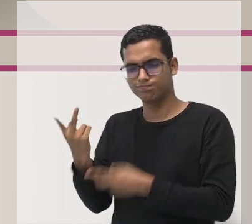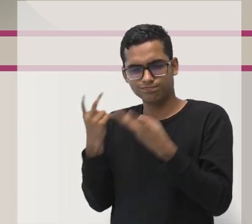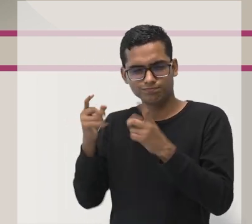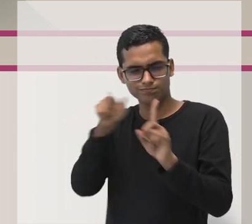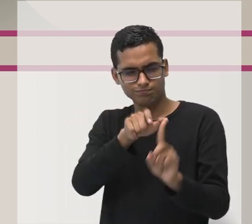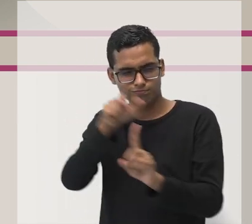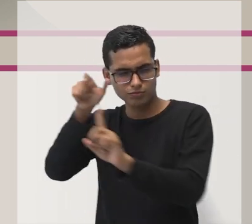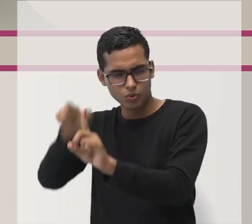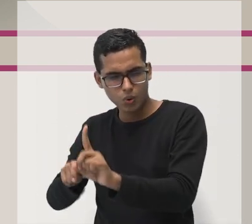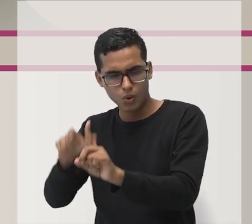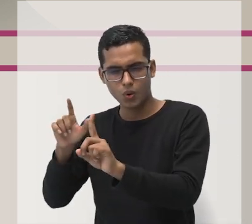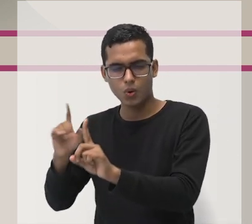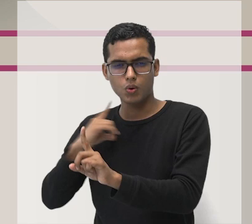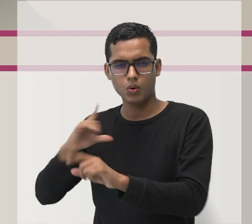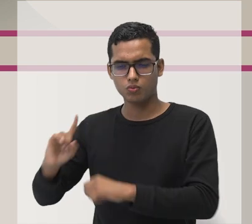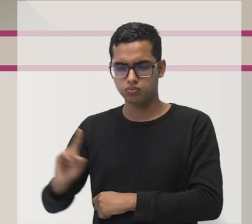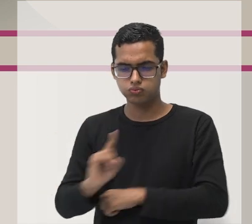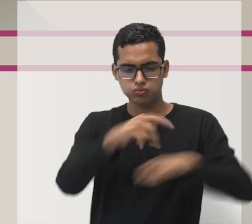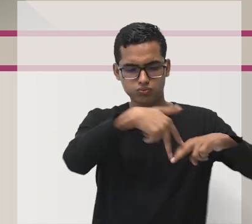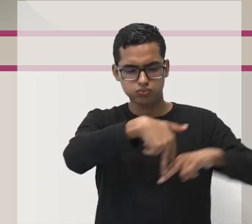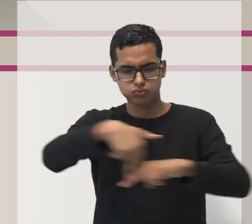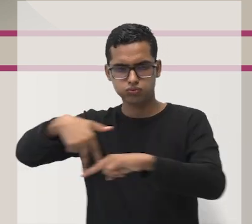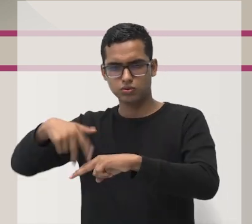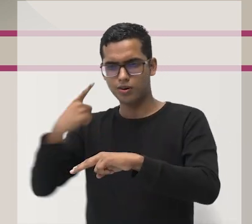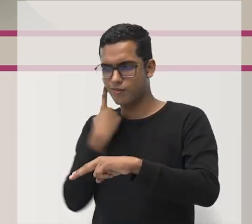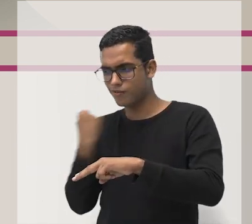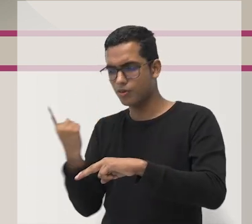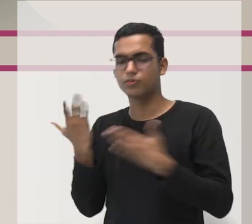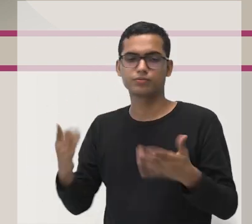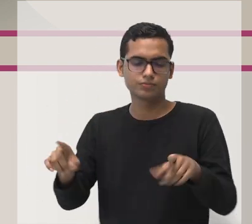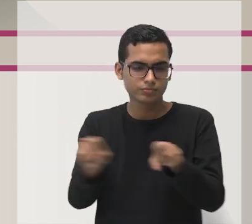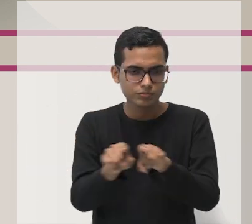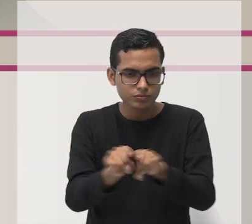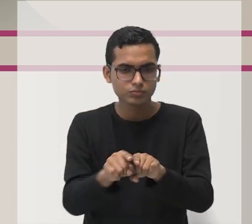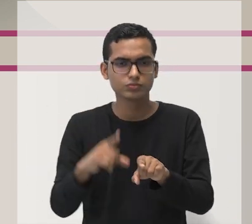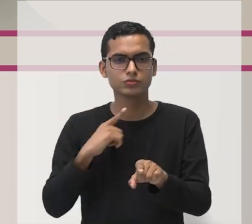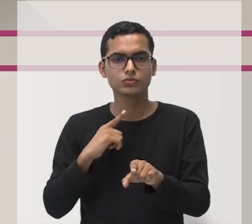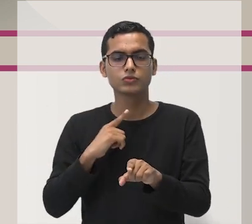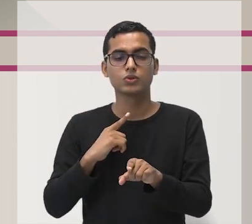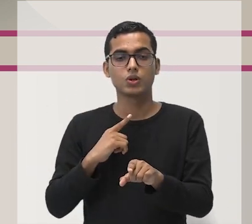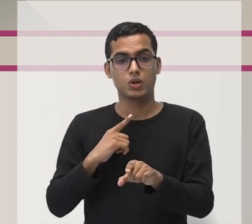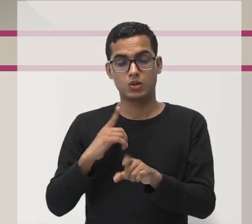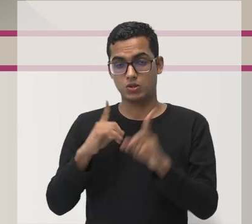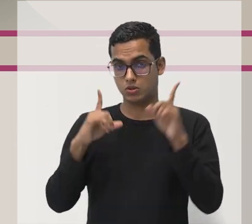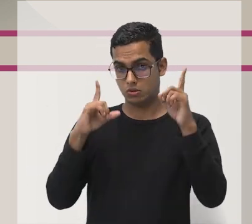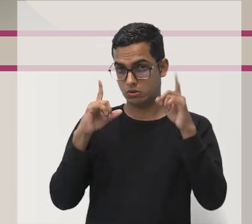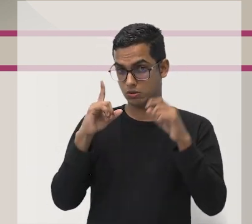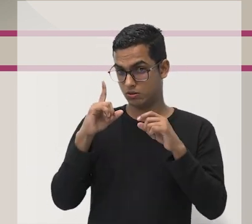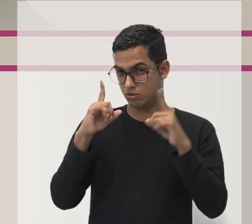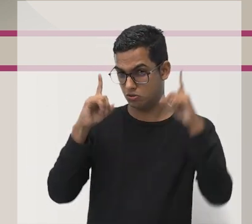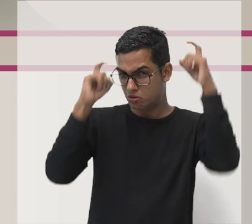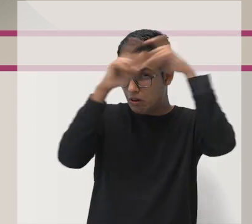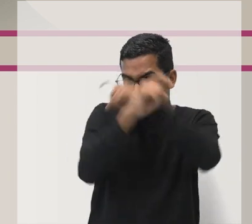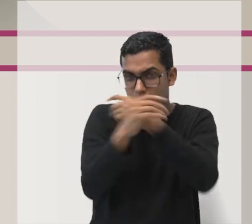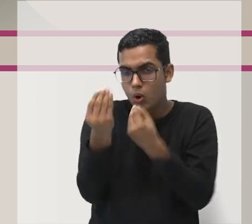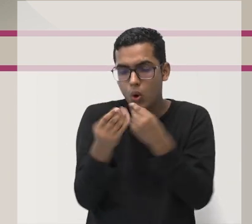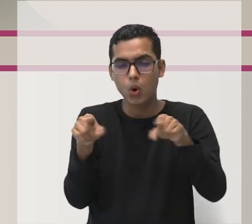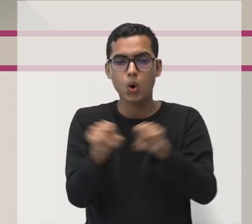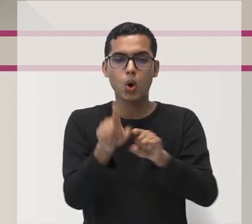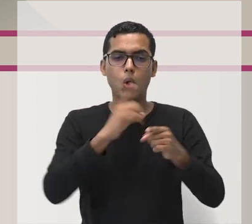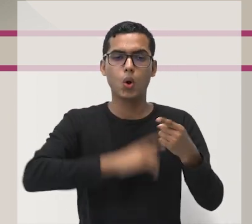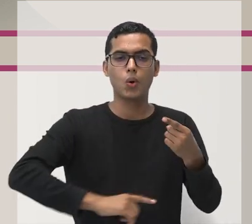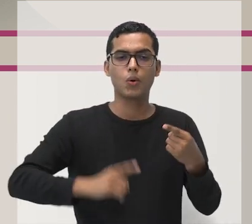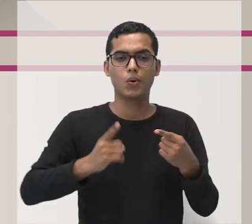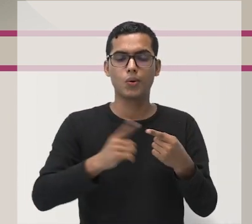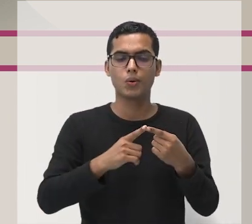são feitas em baixo, médio e alto grau de dificuldade, né? E essas manobras,